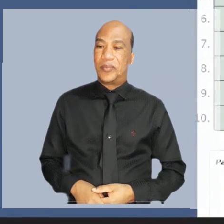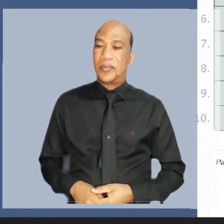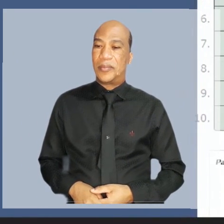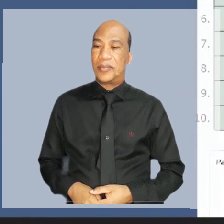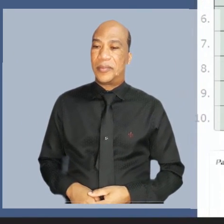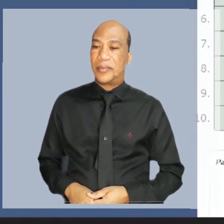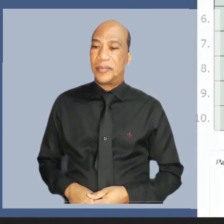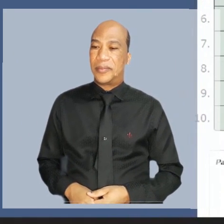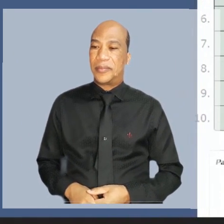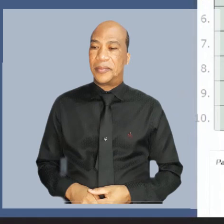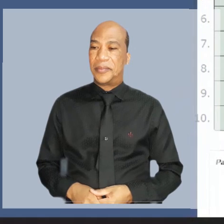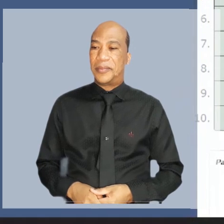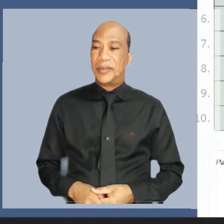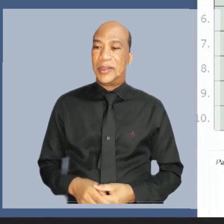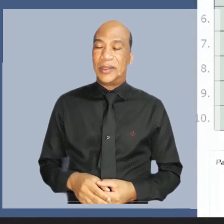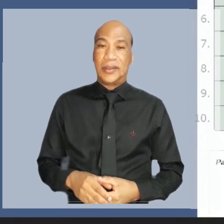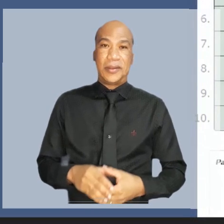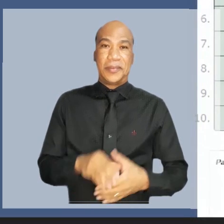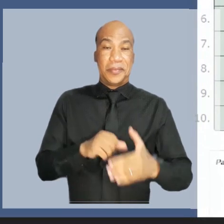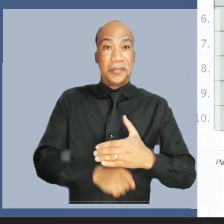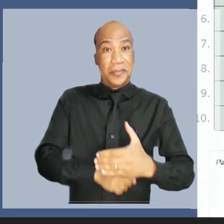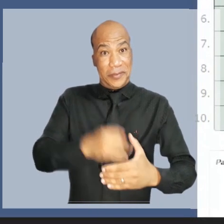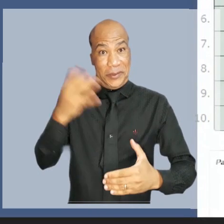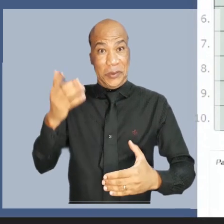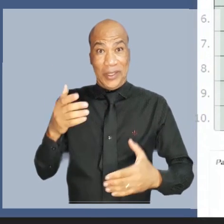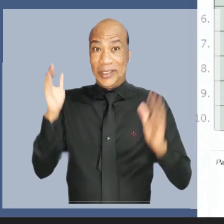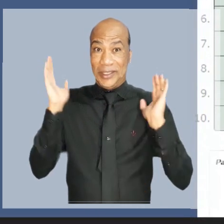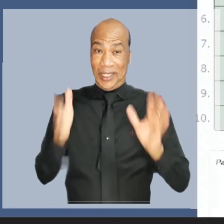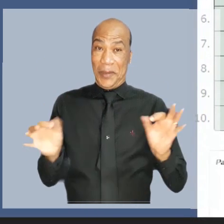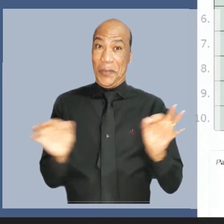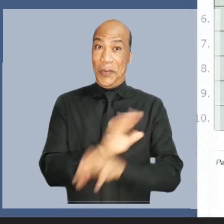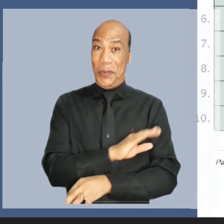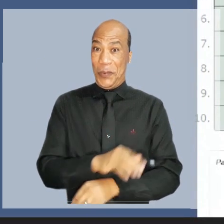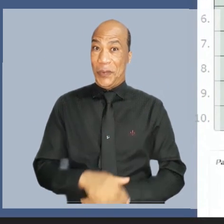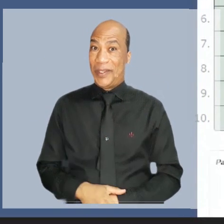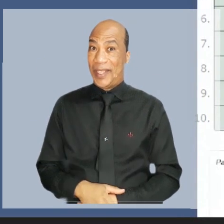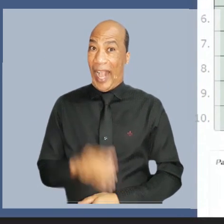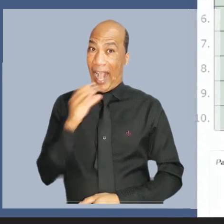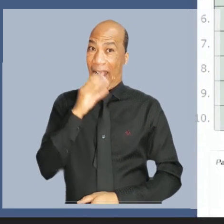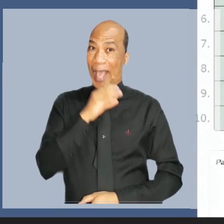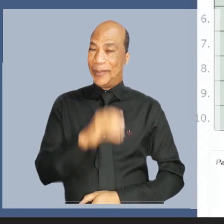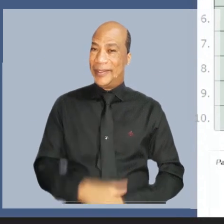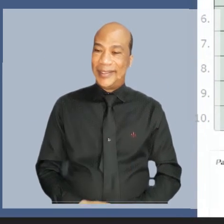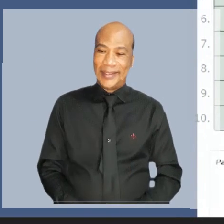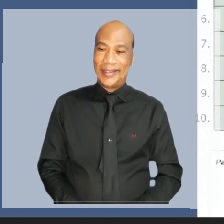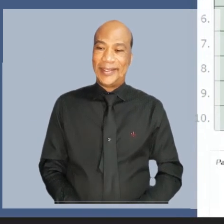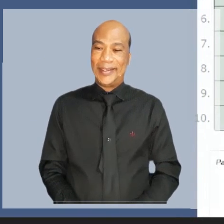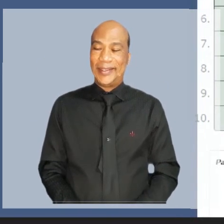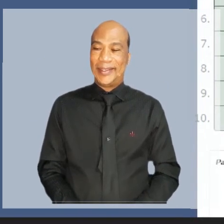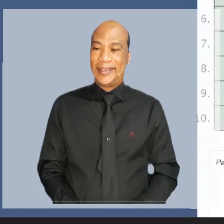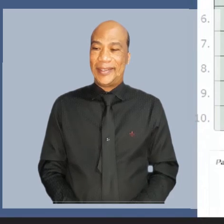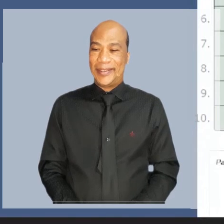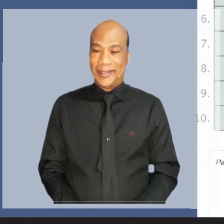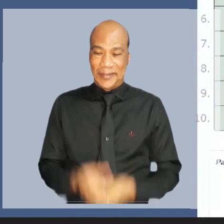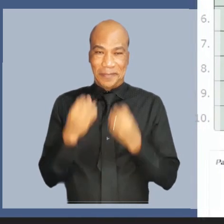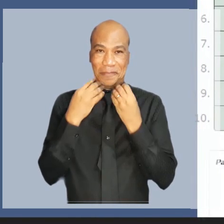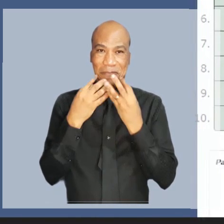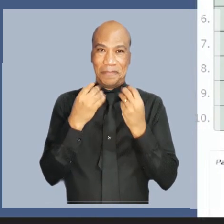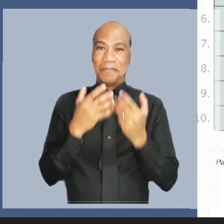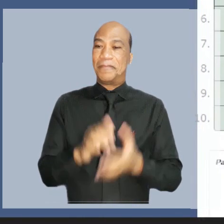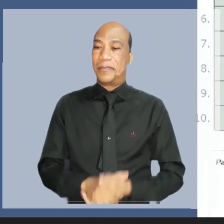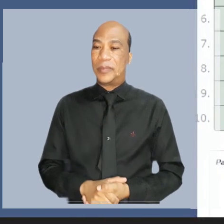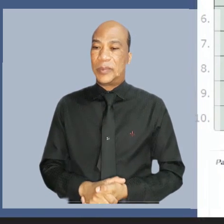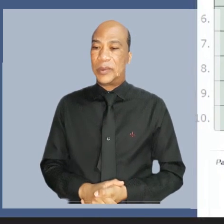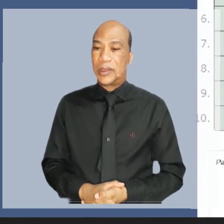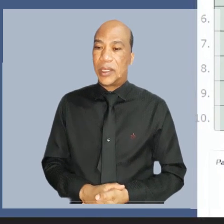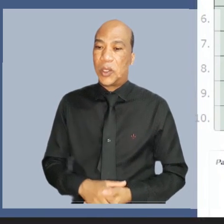Que maravilha! Vamos lá, olha, Rafaela Cristina Gomes de Paula. Vamos falar primeiro a lista dos livros, porque eu